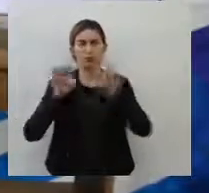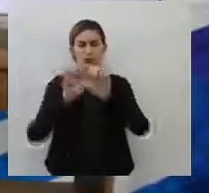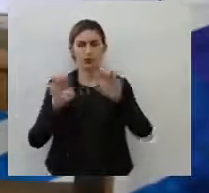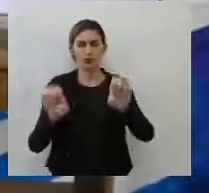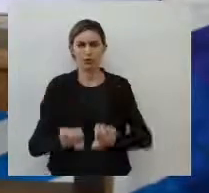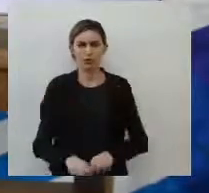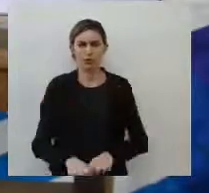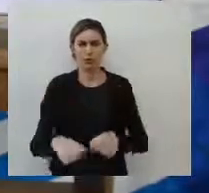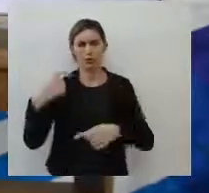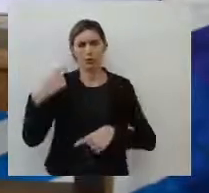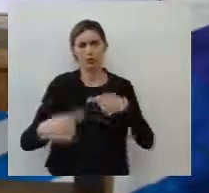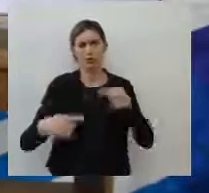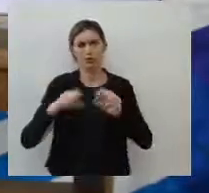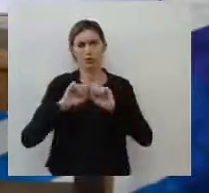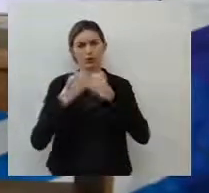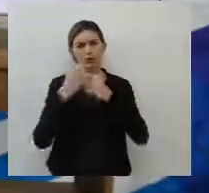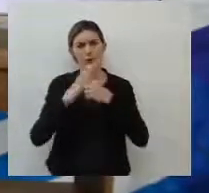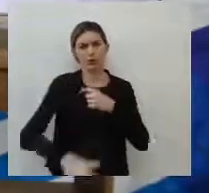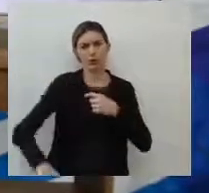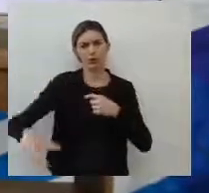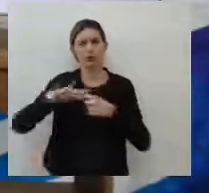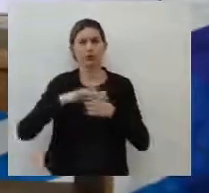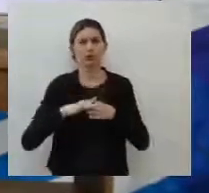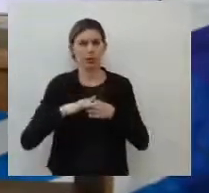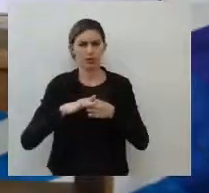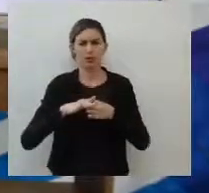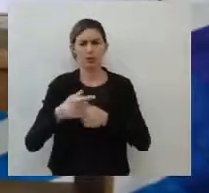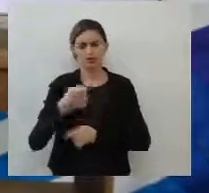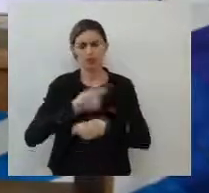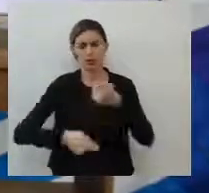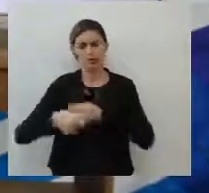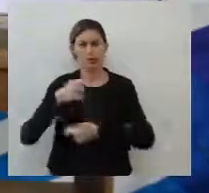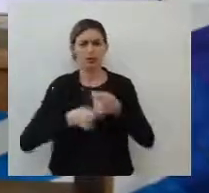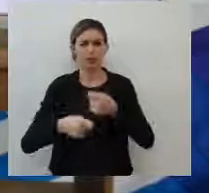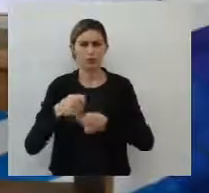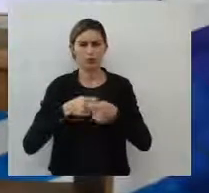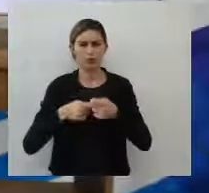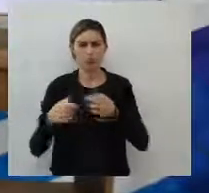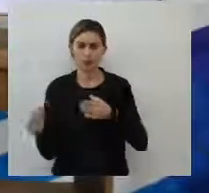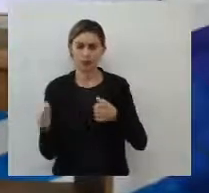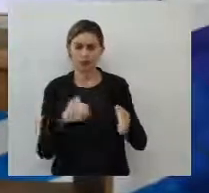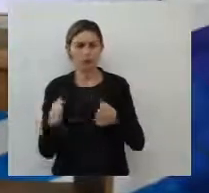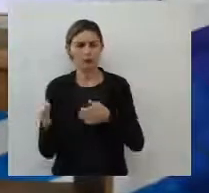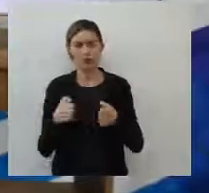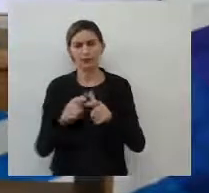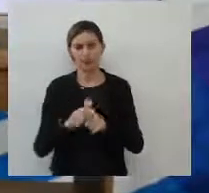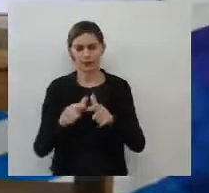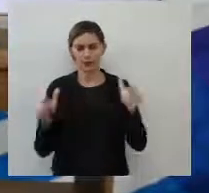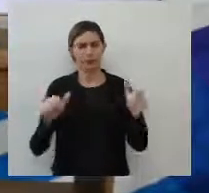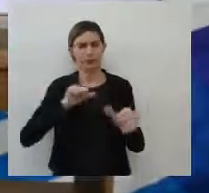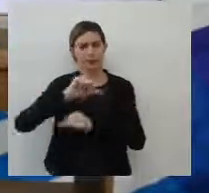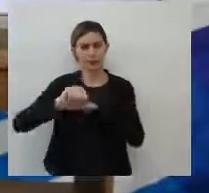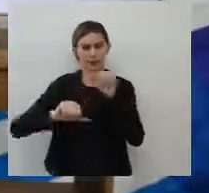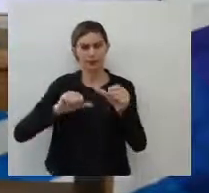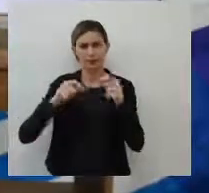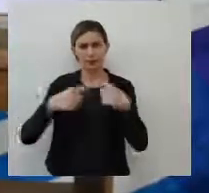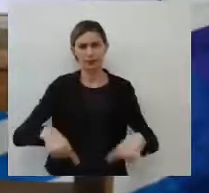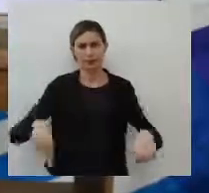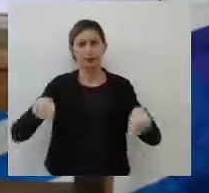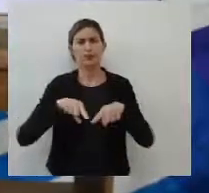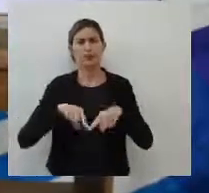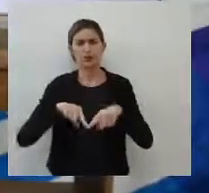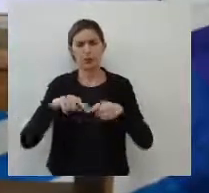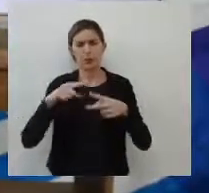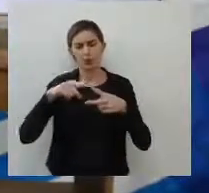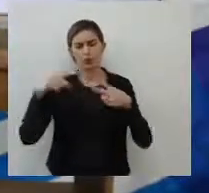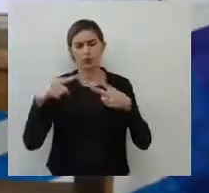estrutura política, social e econômica. E nesse período, a maior transformação que nós tivemos